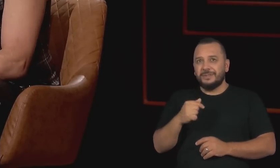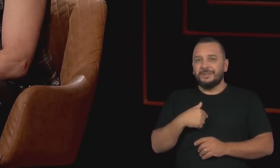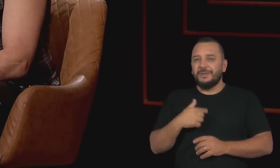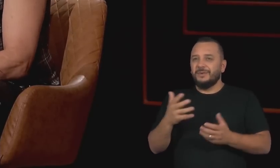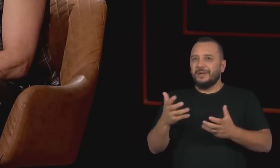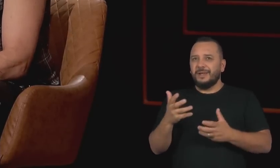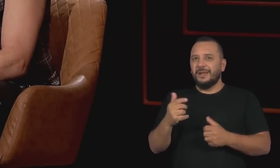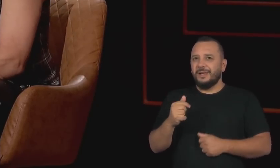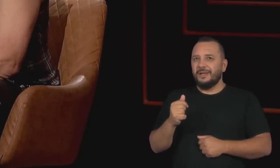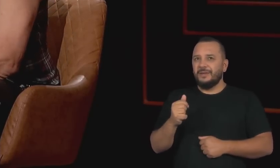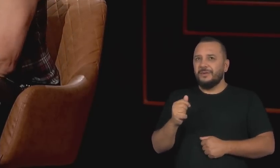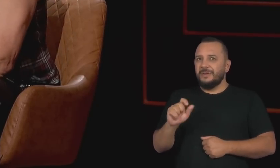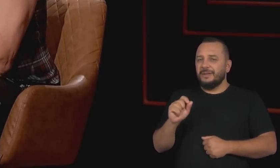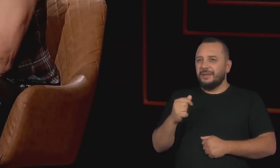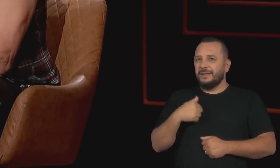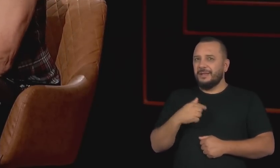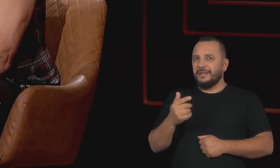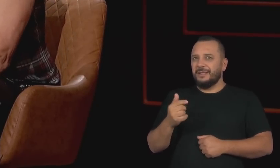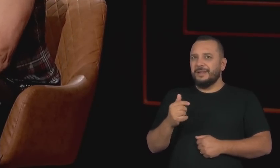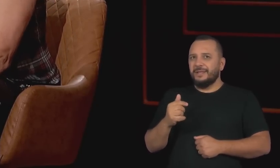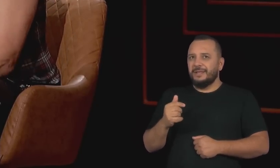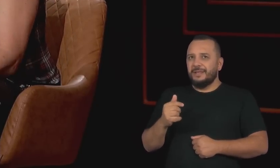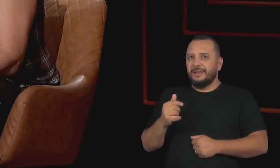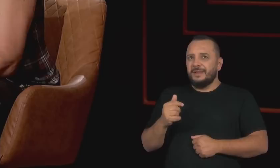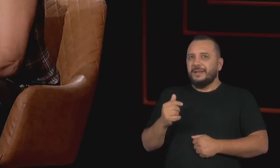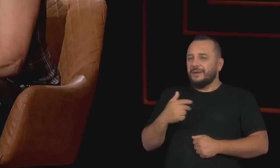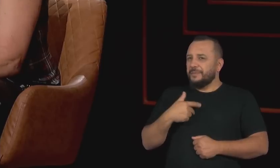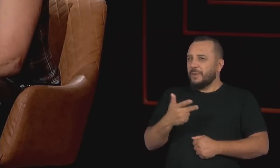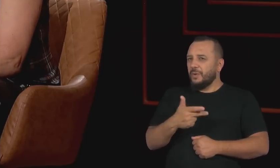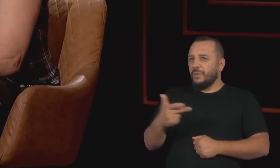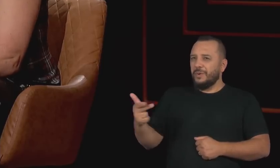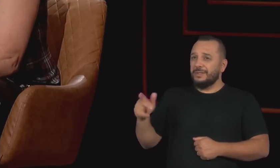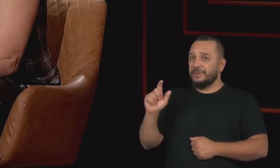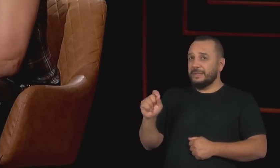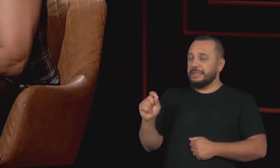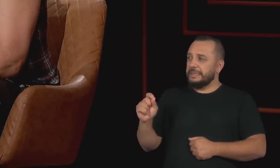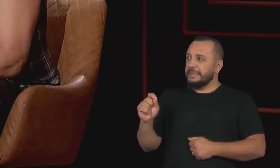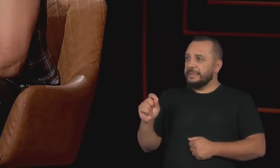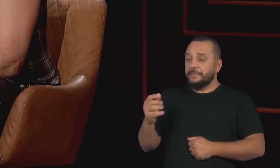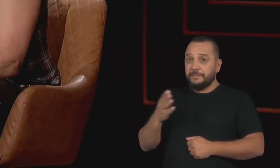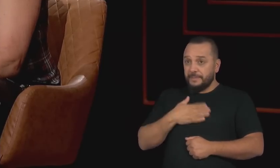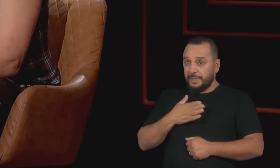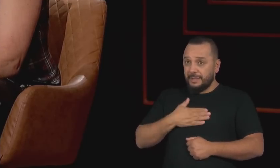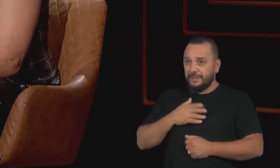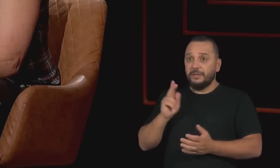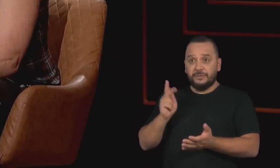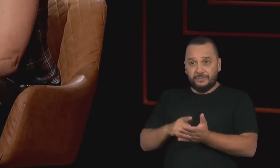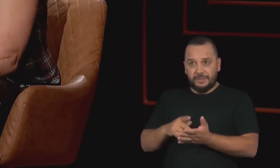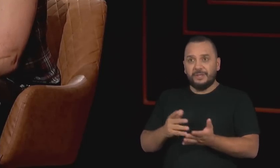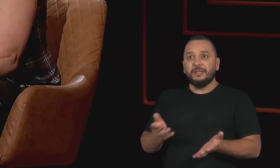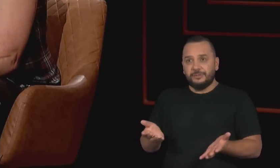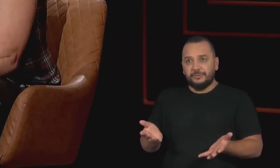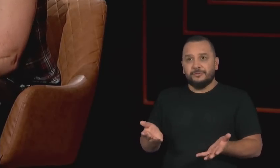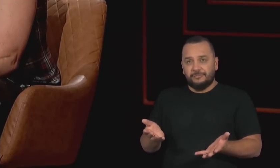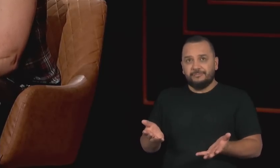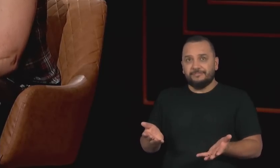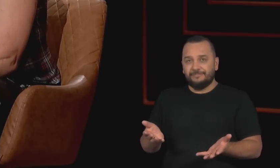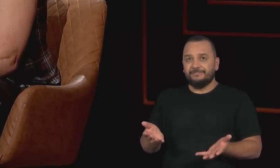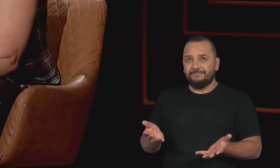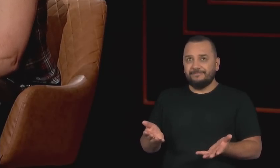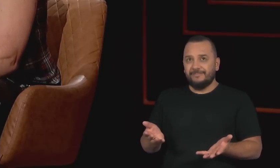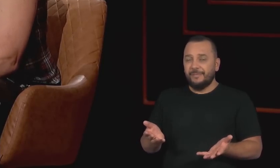busca, search for uma coisa... minha mesmo, de verdade.